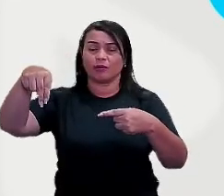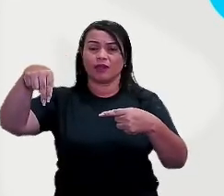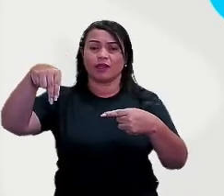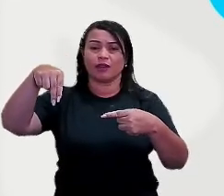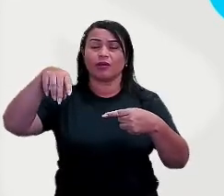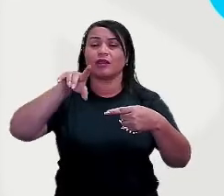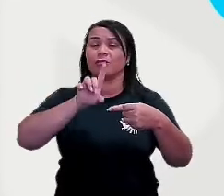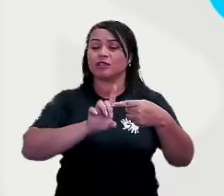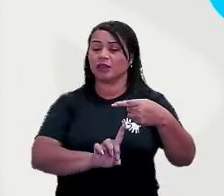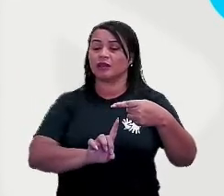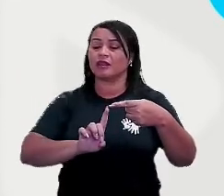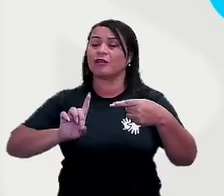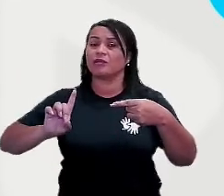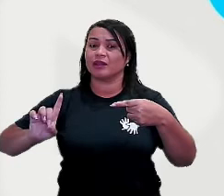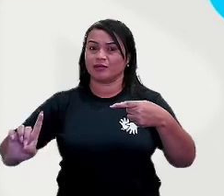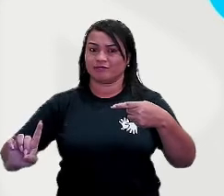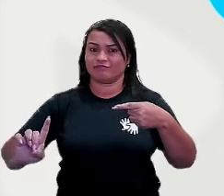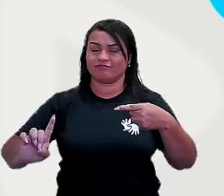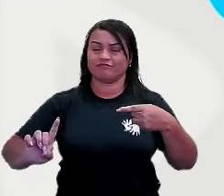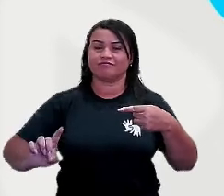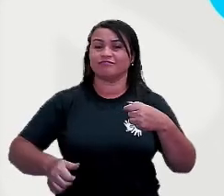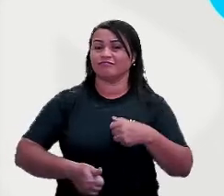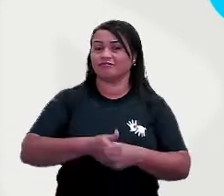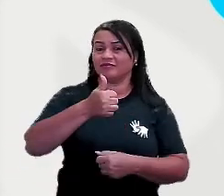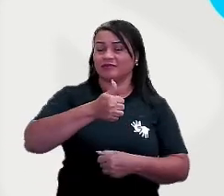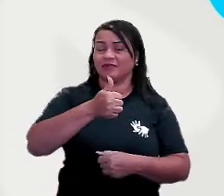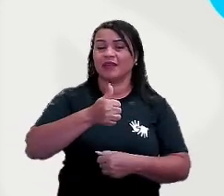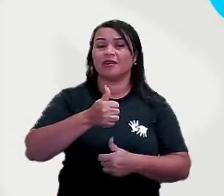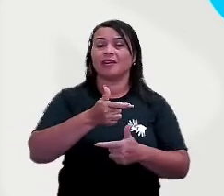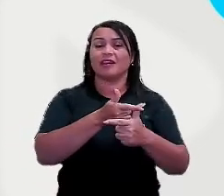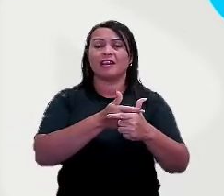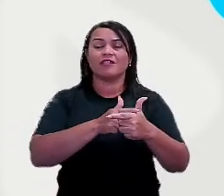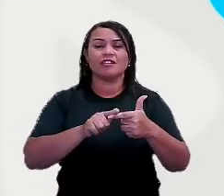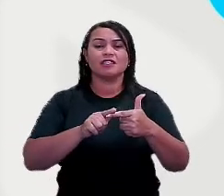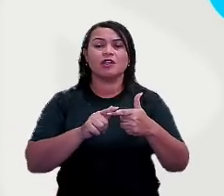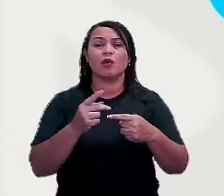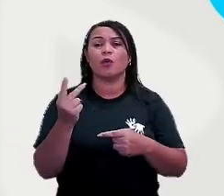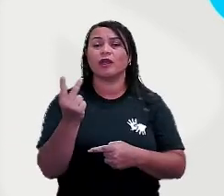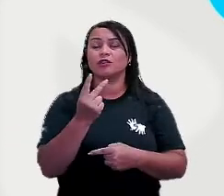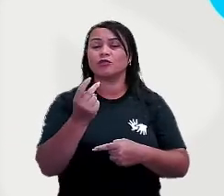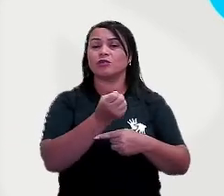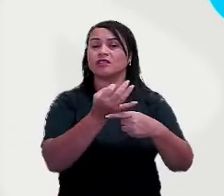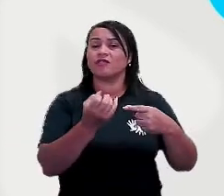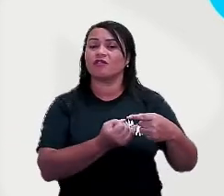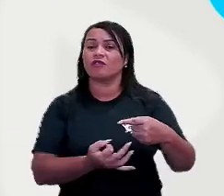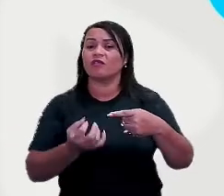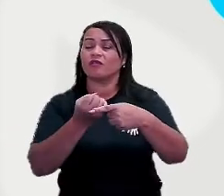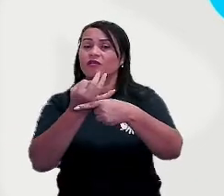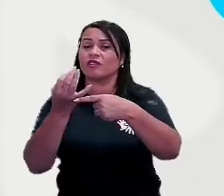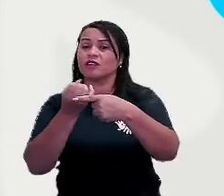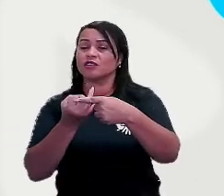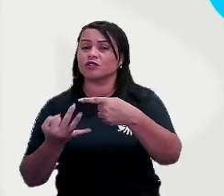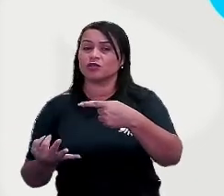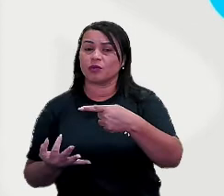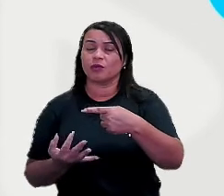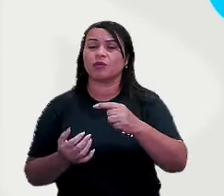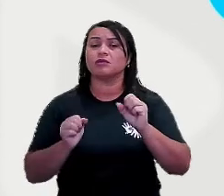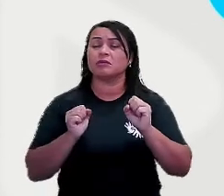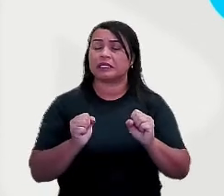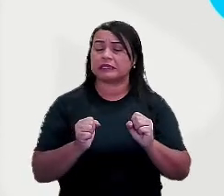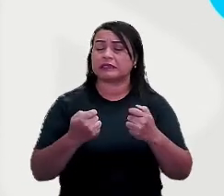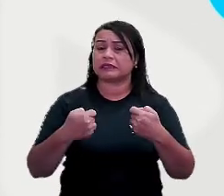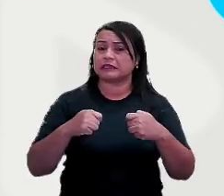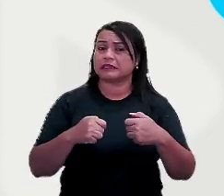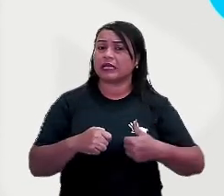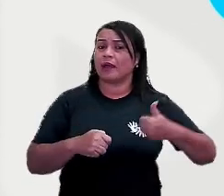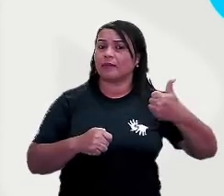seguida, denominador com denominador. Na divisão entre duas frações, devemos conservar, ou seja,